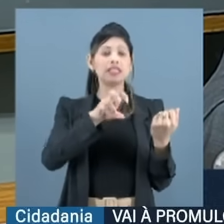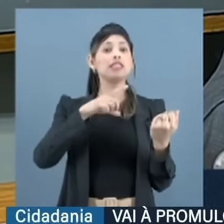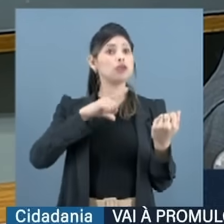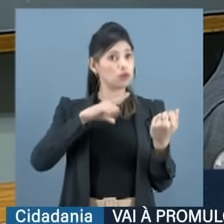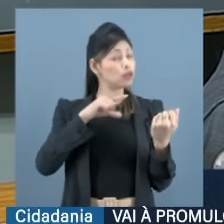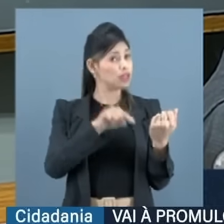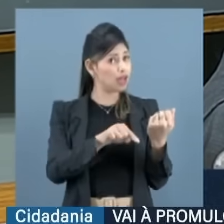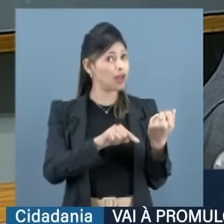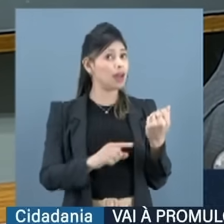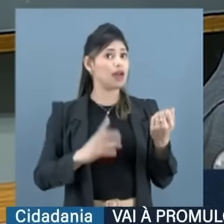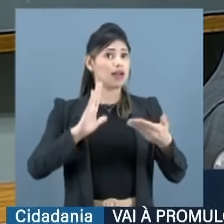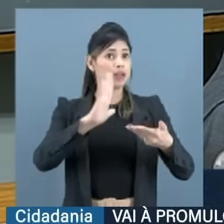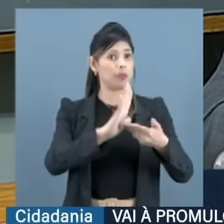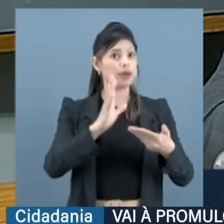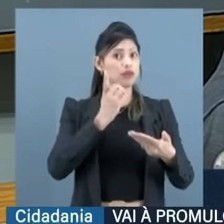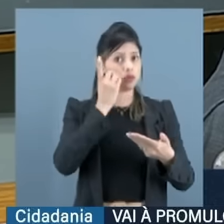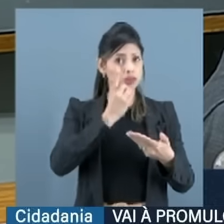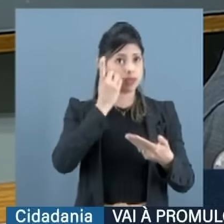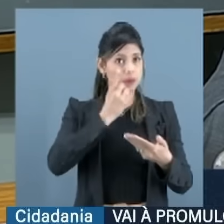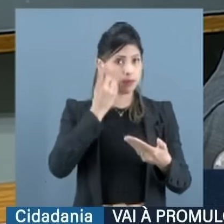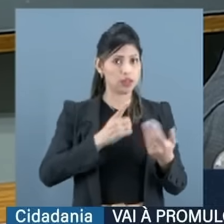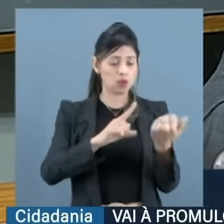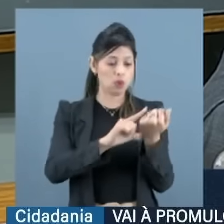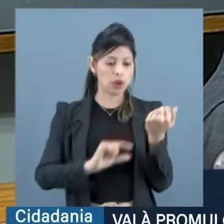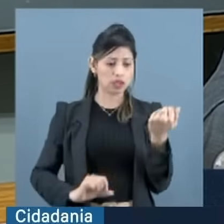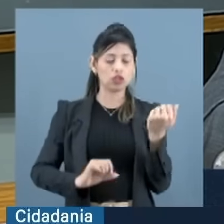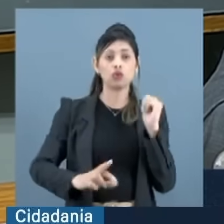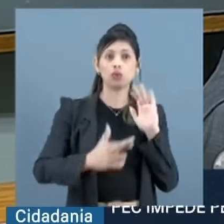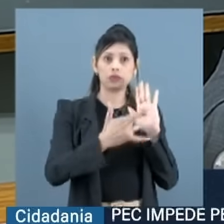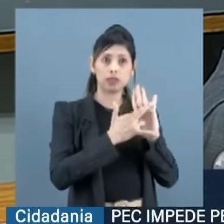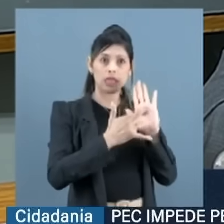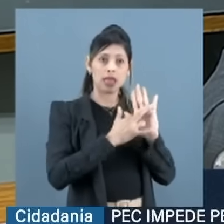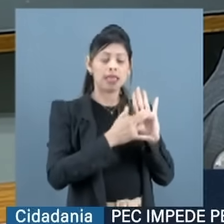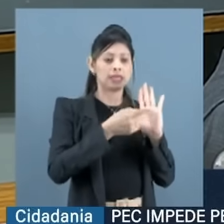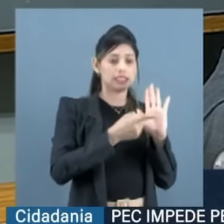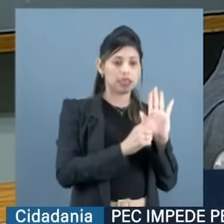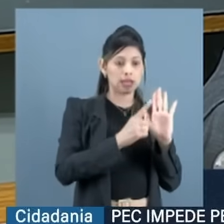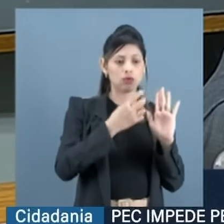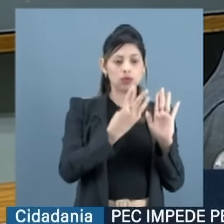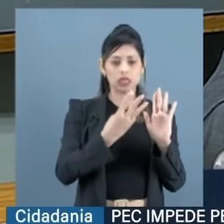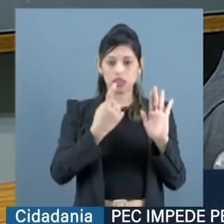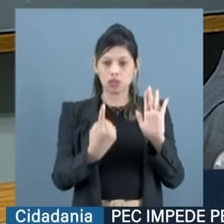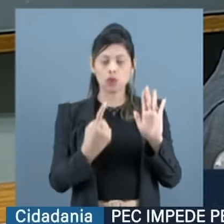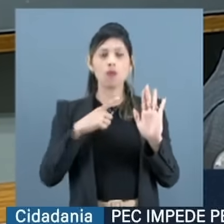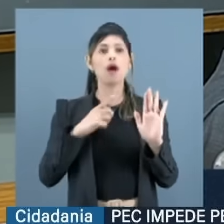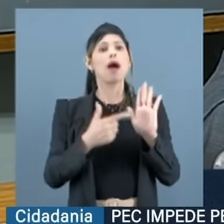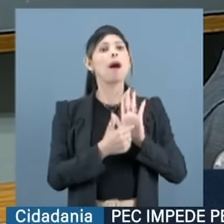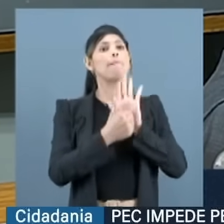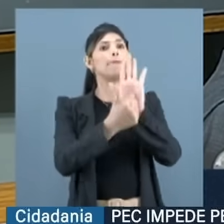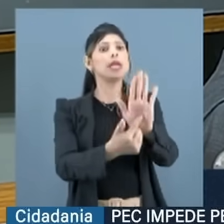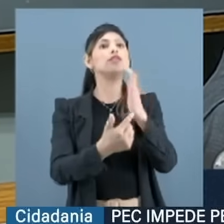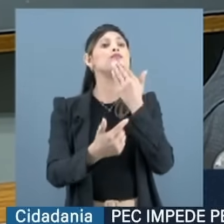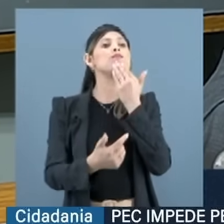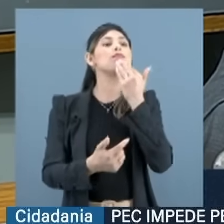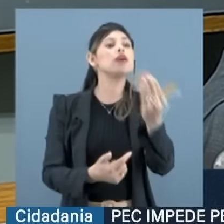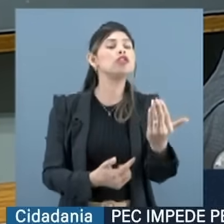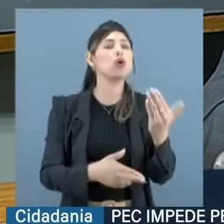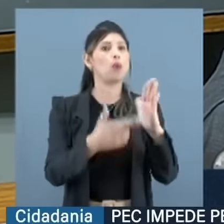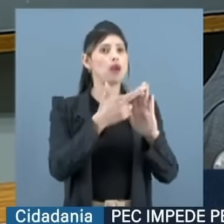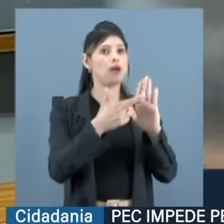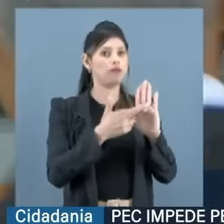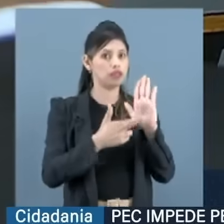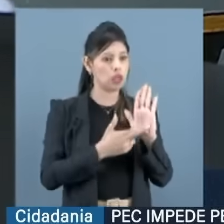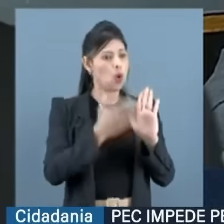Deputados, com o artigo 131 do Regimento Interno do Congresso Nacional, apresenta questão de ordem para suscitar a suspeição